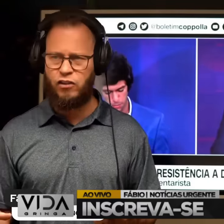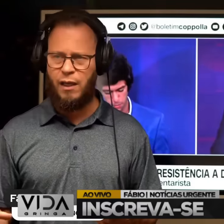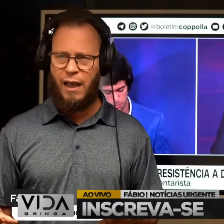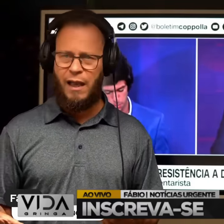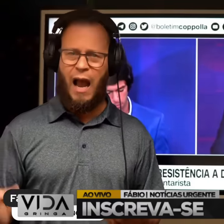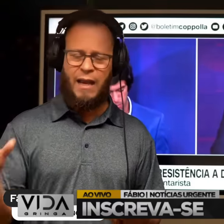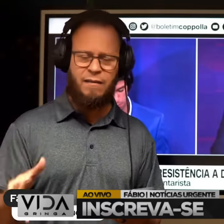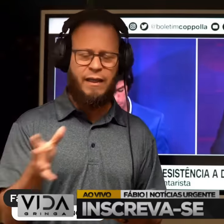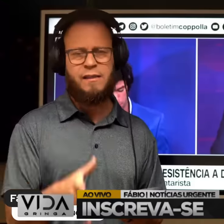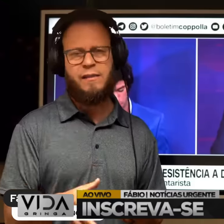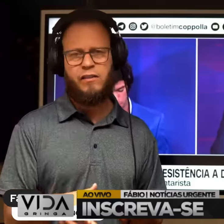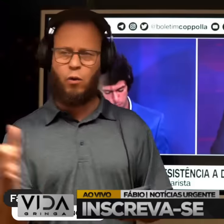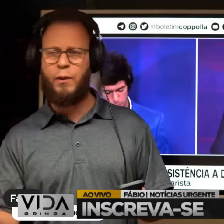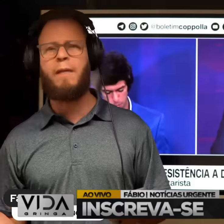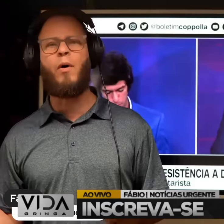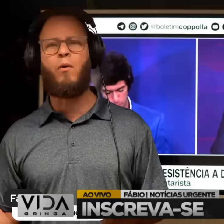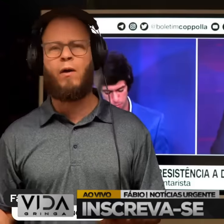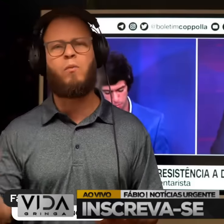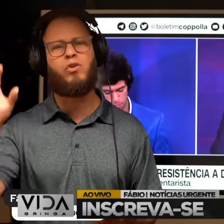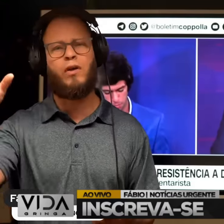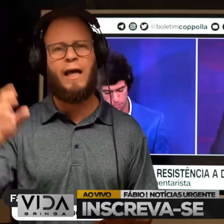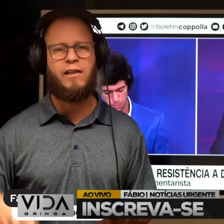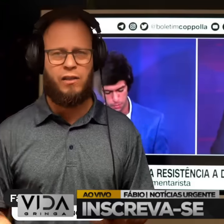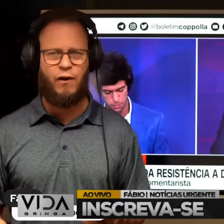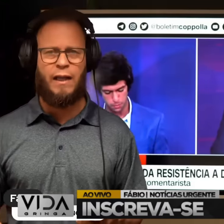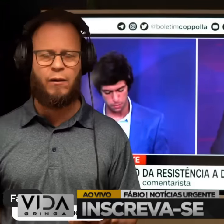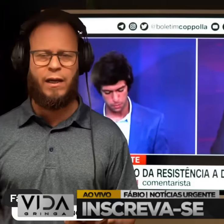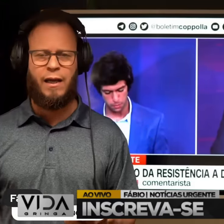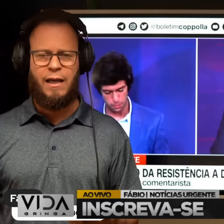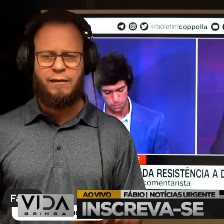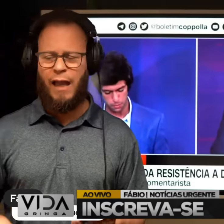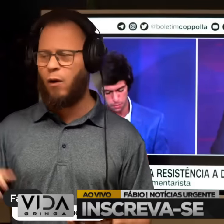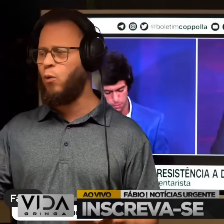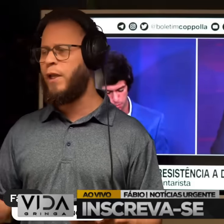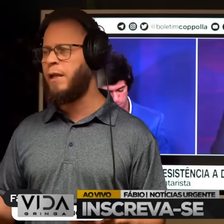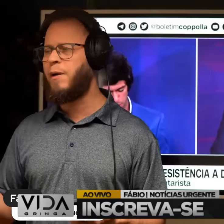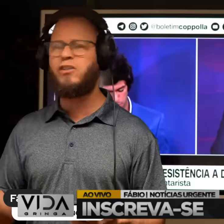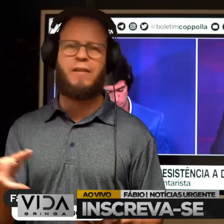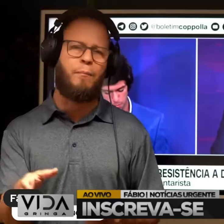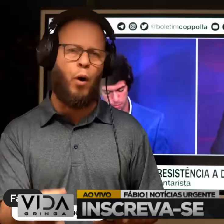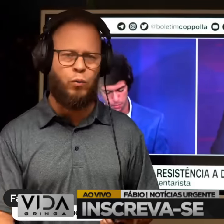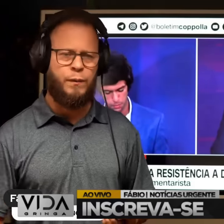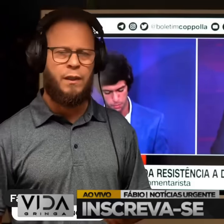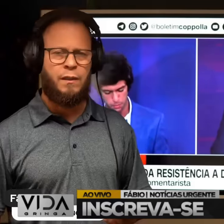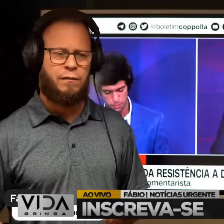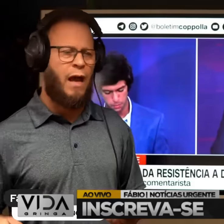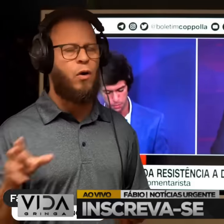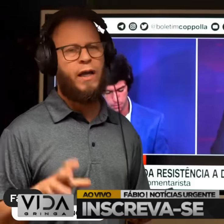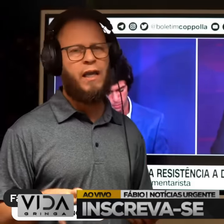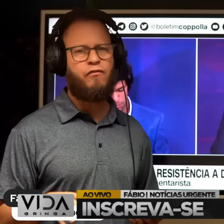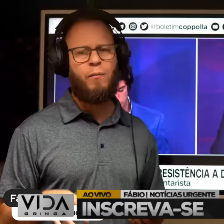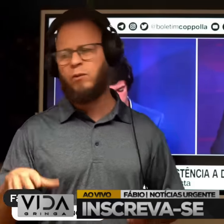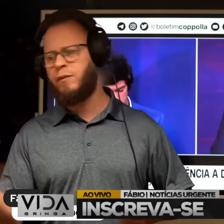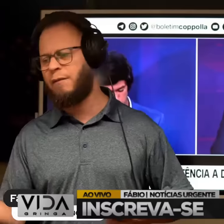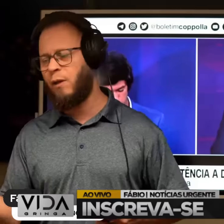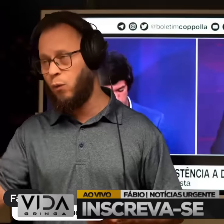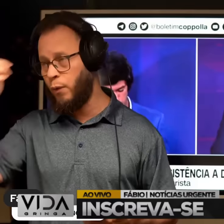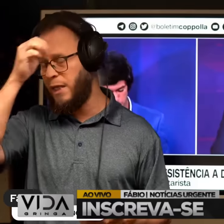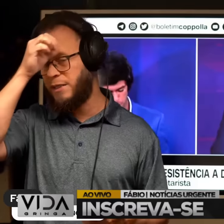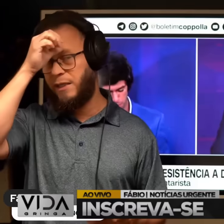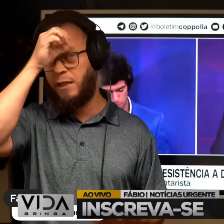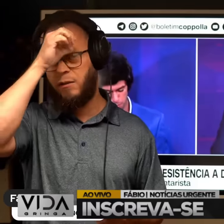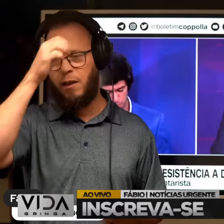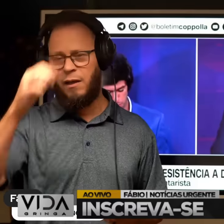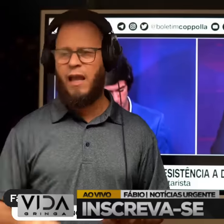faz. Ainda que seja ruim, é bom. É como os jornalistas falaram, né? Tá ruim, mas tá bom. Tá horrível, mas não tá tão